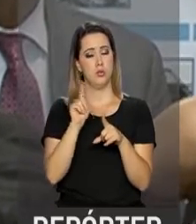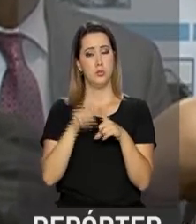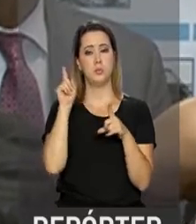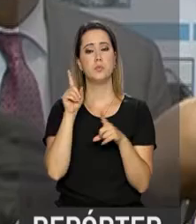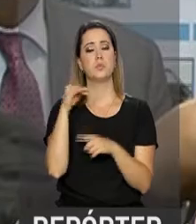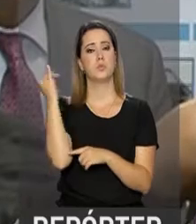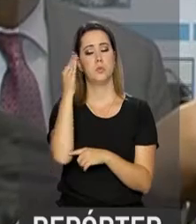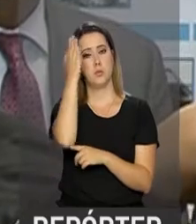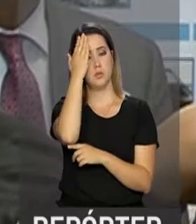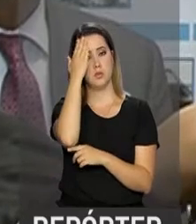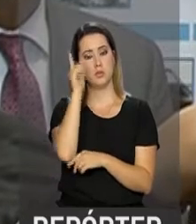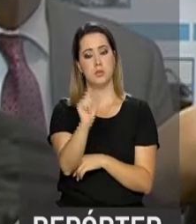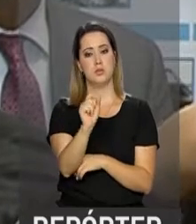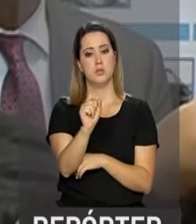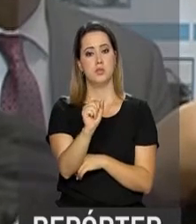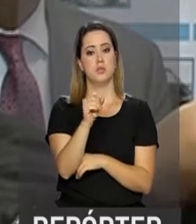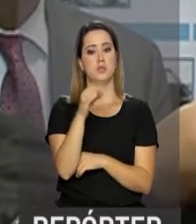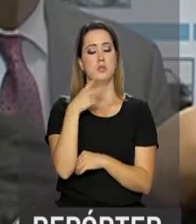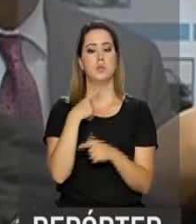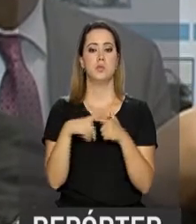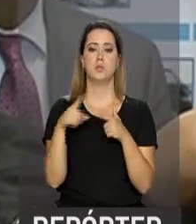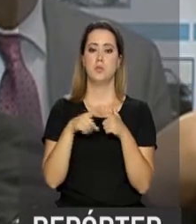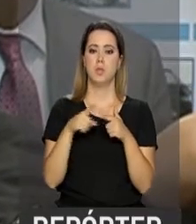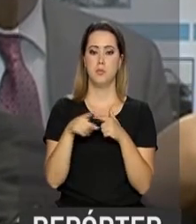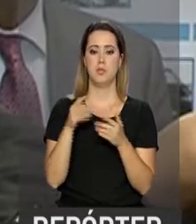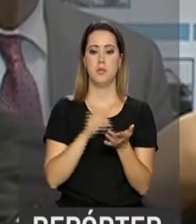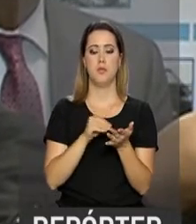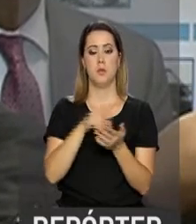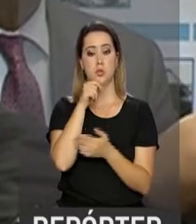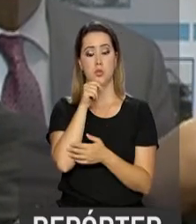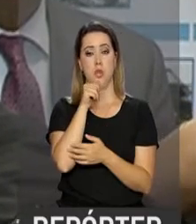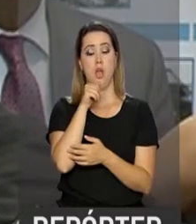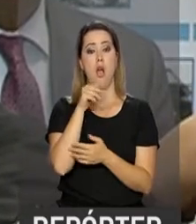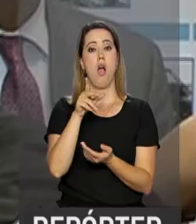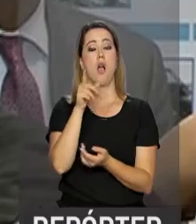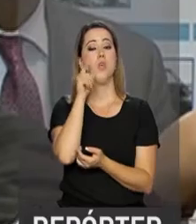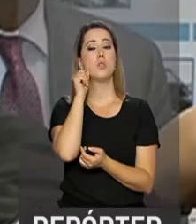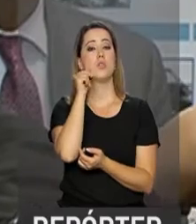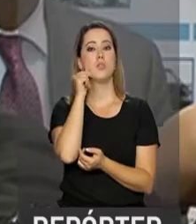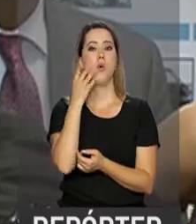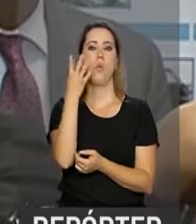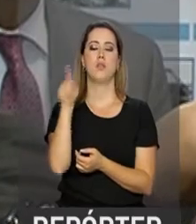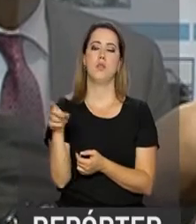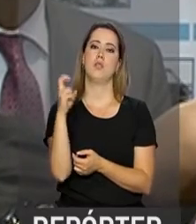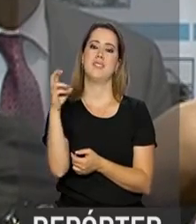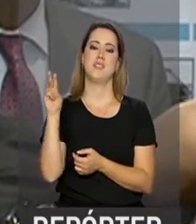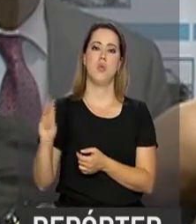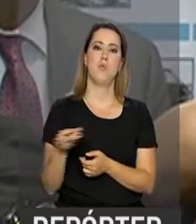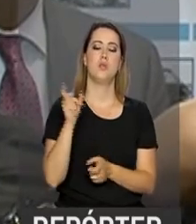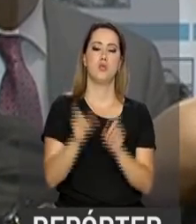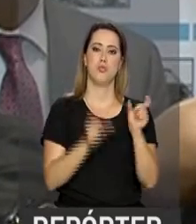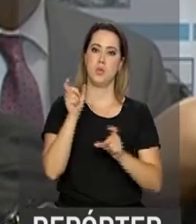prioritário para os riscos hídricos da região metropolitana de Fortaleza, com 4,5 milhões de brasileiros